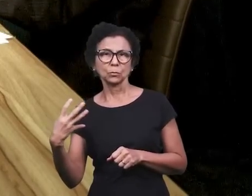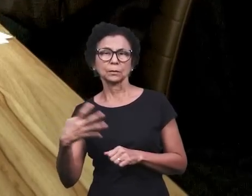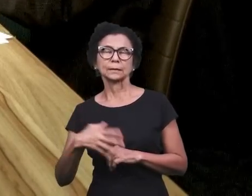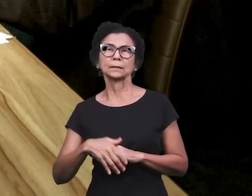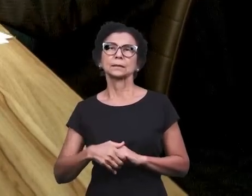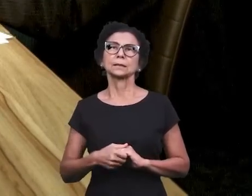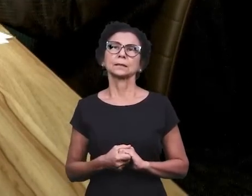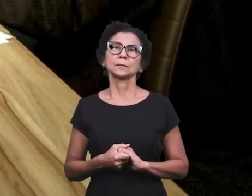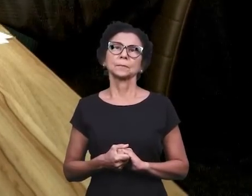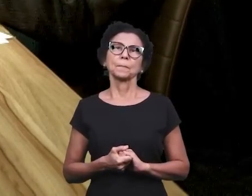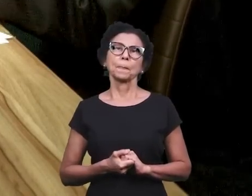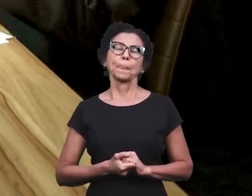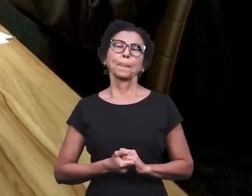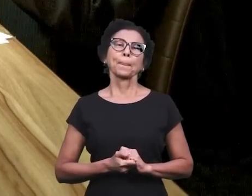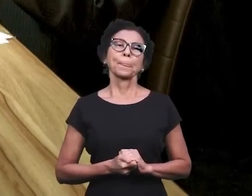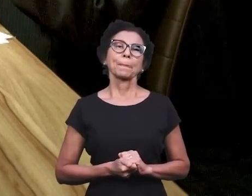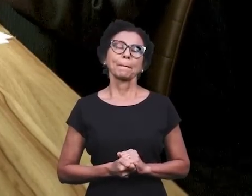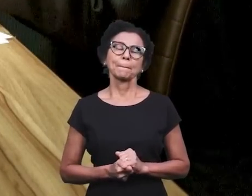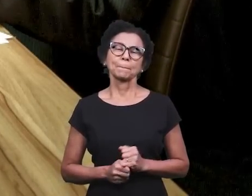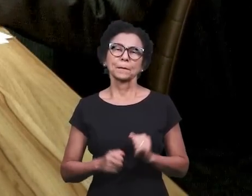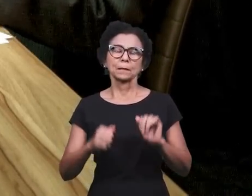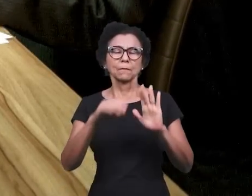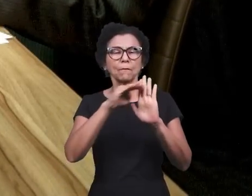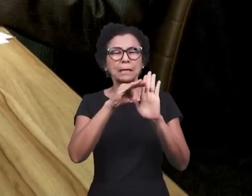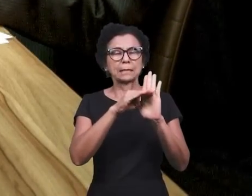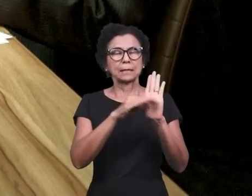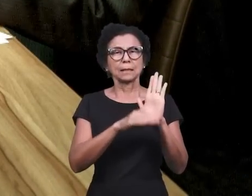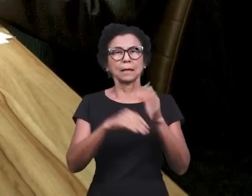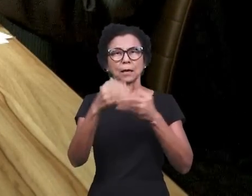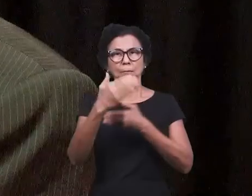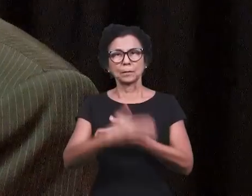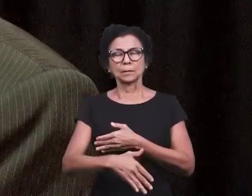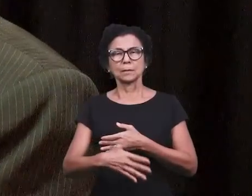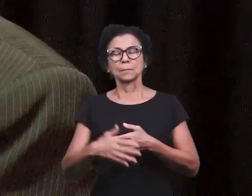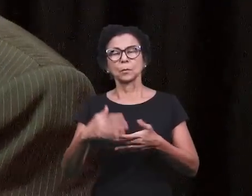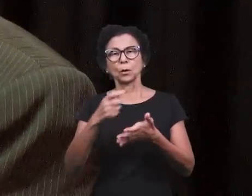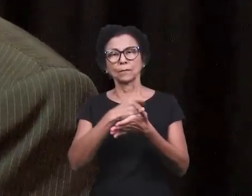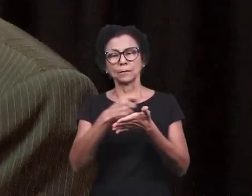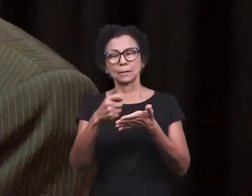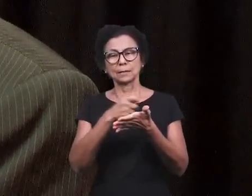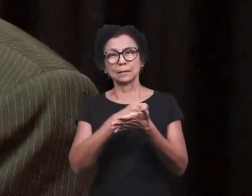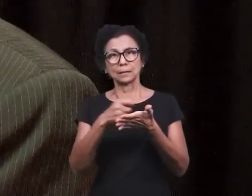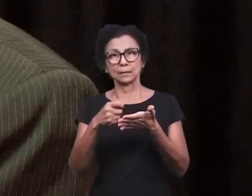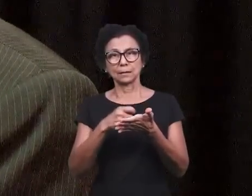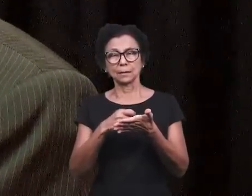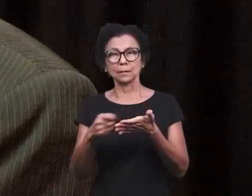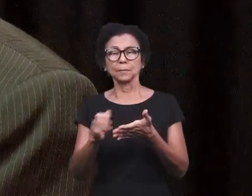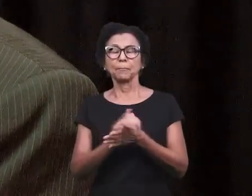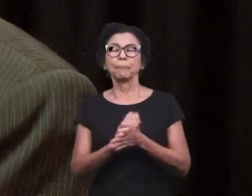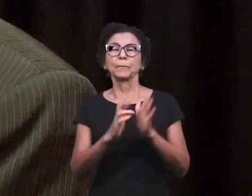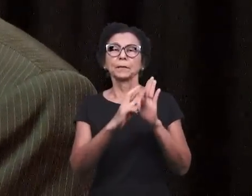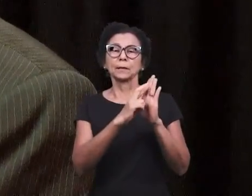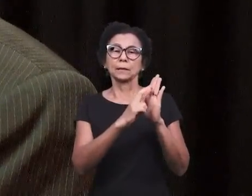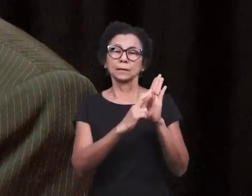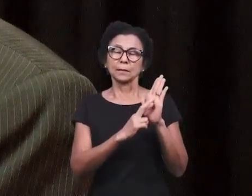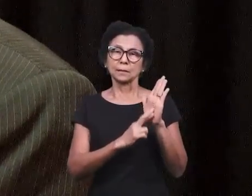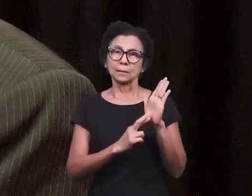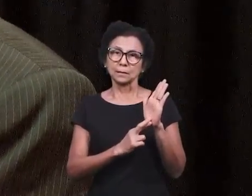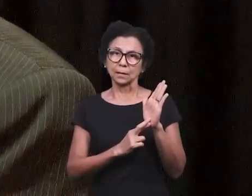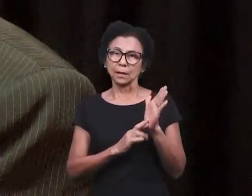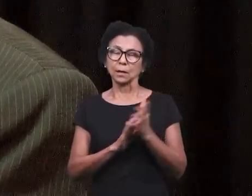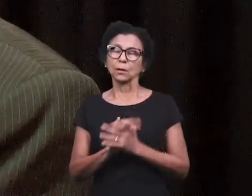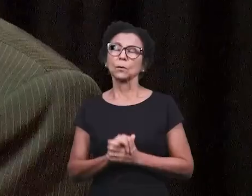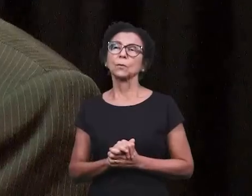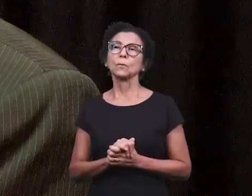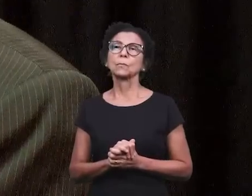concurso, 2 etapas. 2 etapas, né? Você tem a prova escrita e a prova de redação, que é a discursiva,